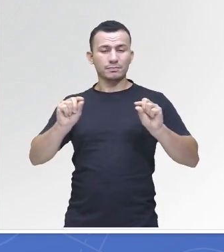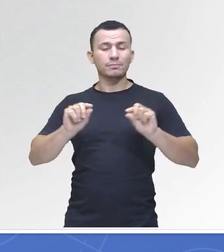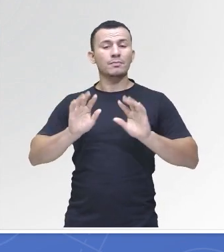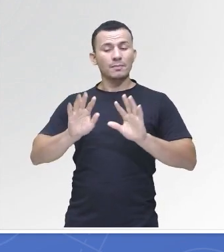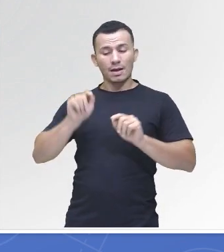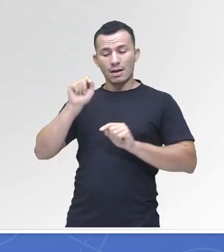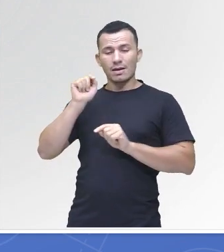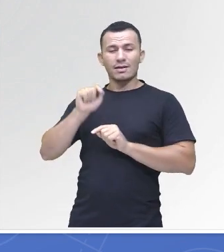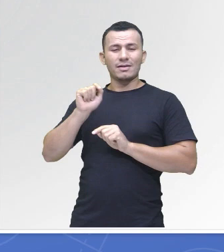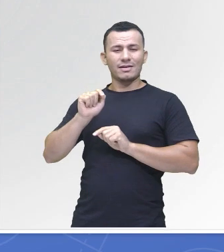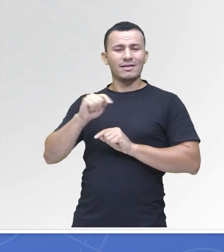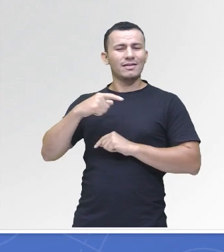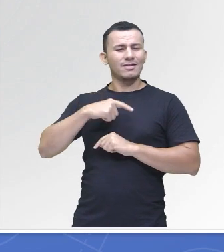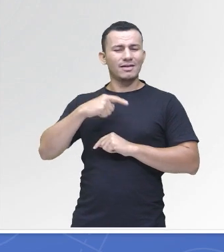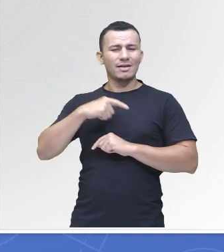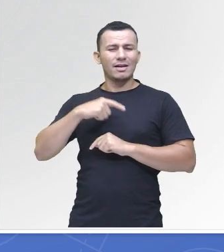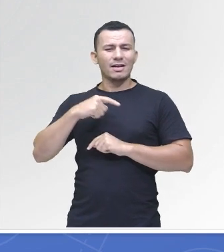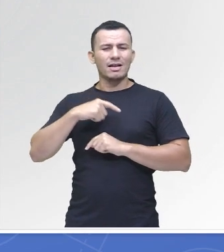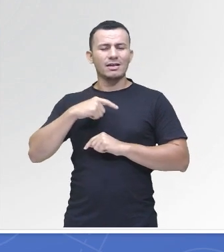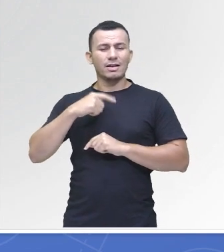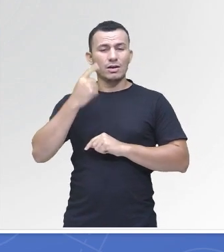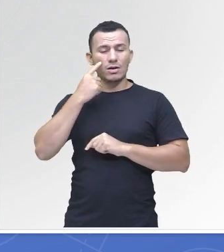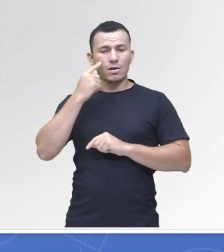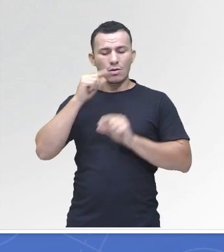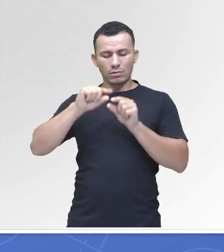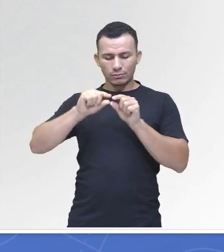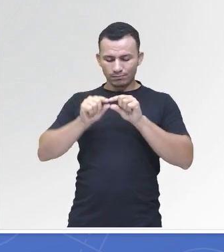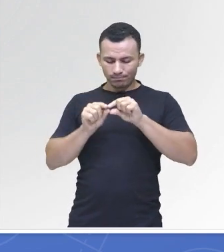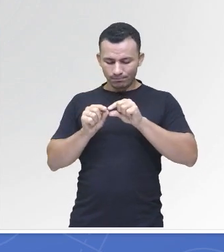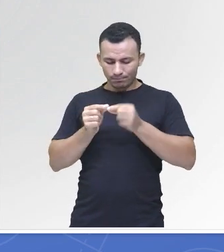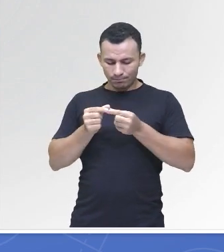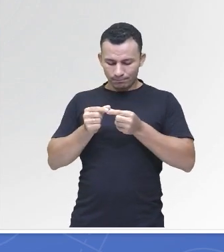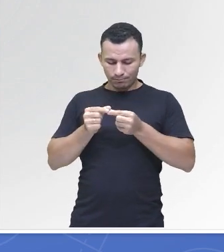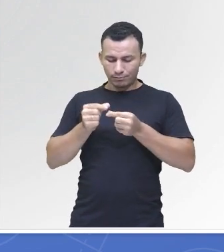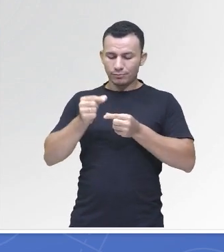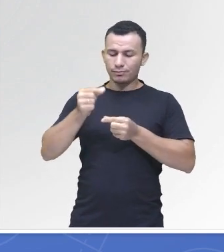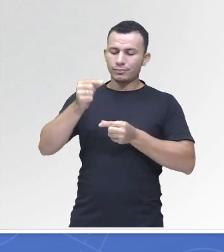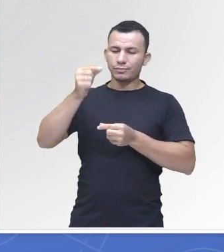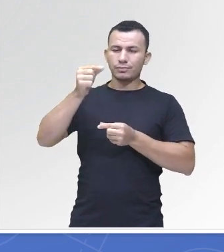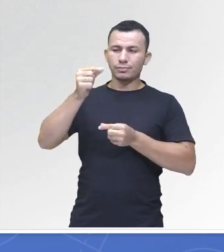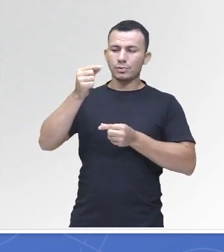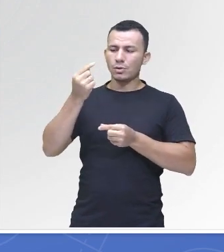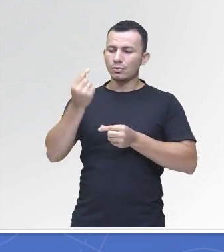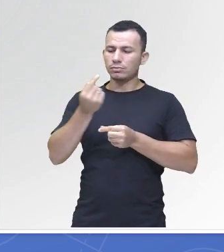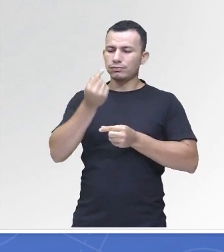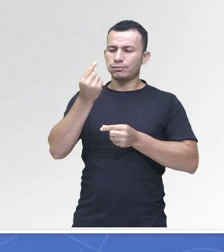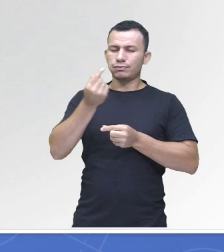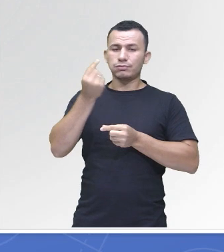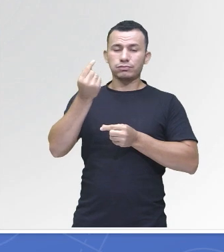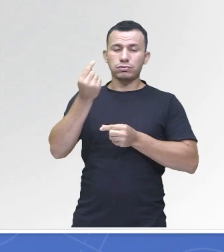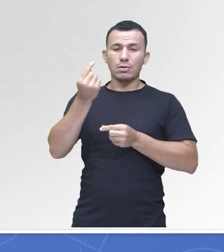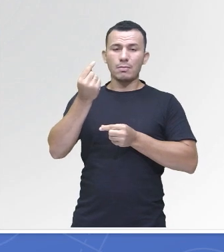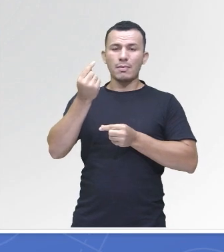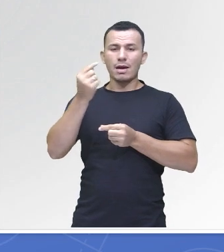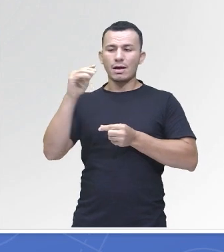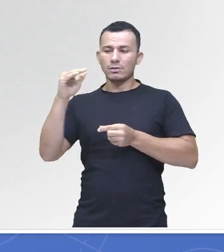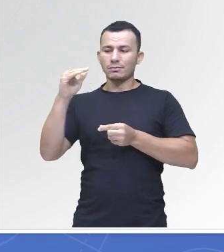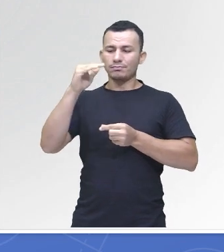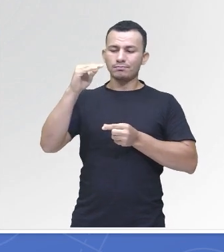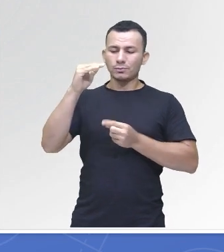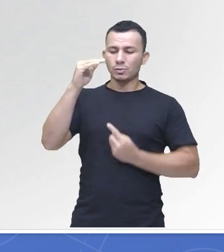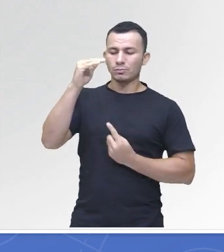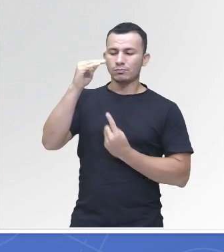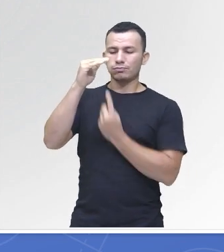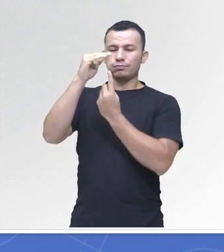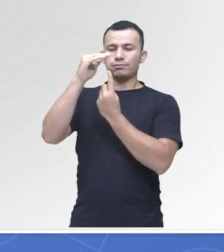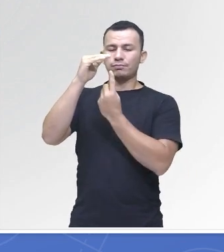que ela apresenta aqui, ó, essas valvas ou válvulas, que impede que o sangue retorne, tá? Então o sangue ele segue